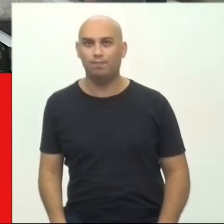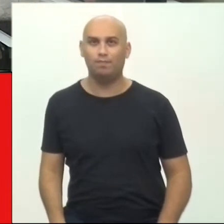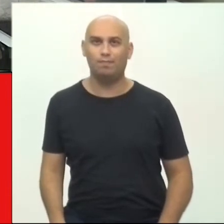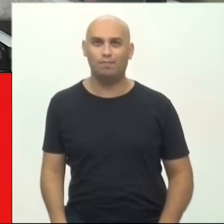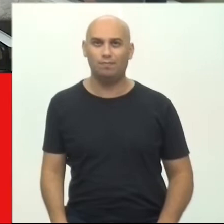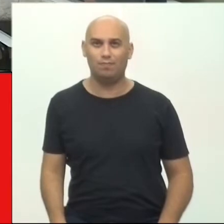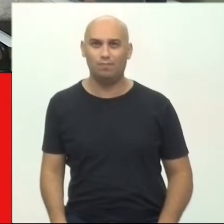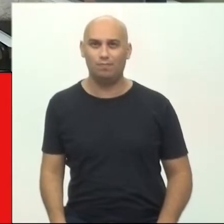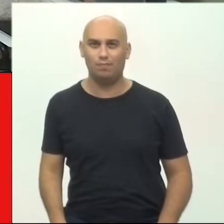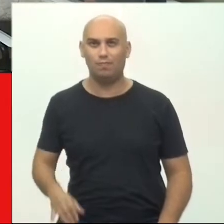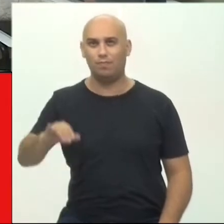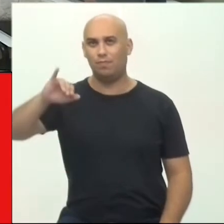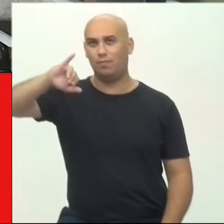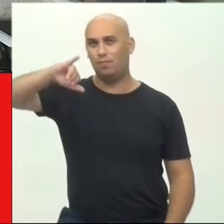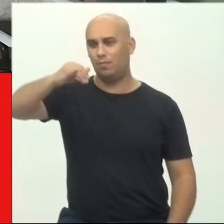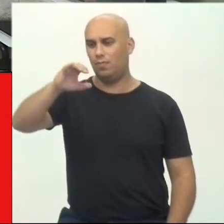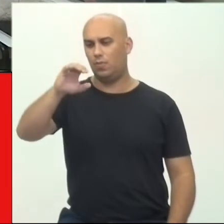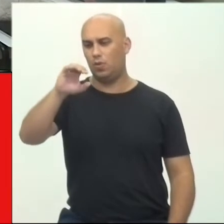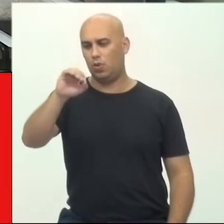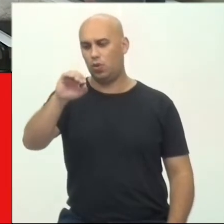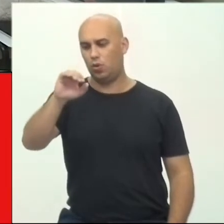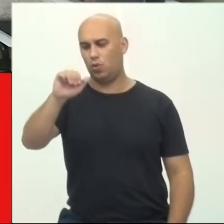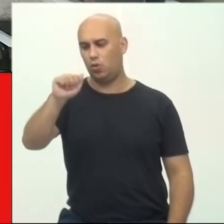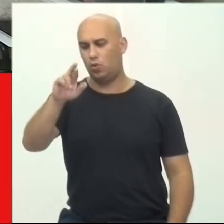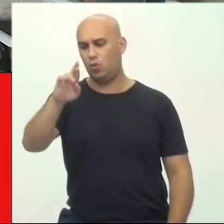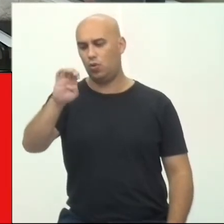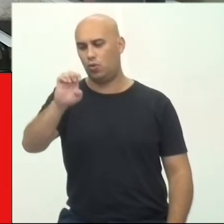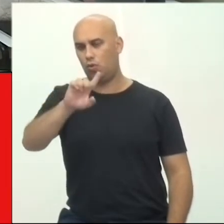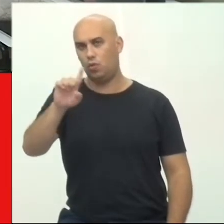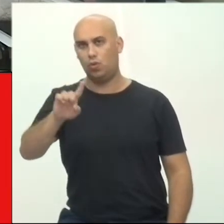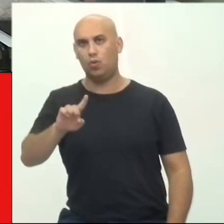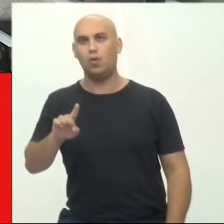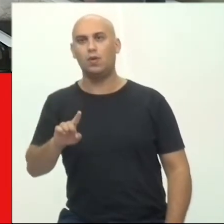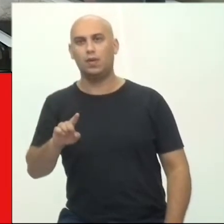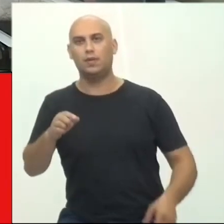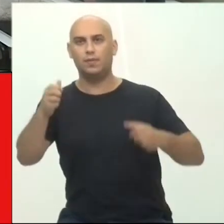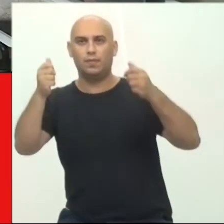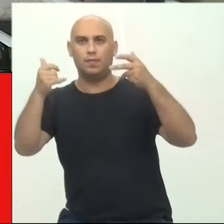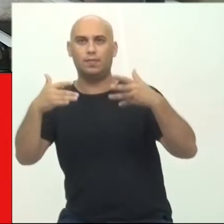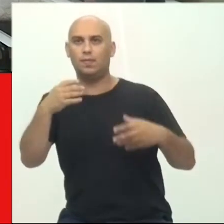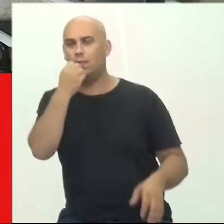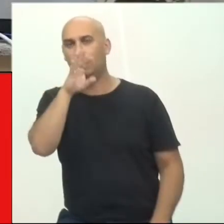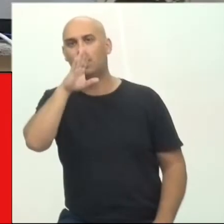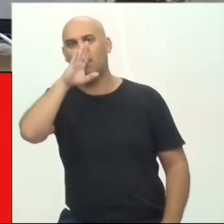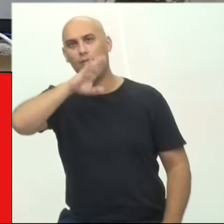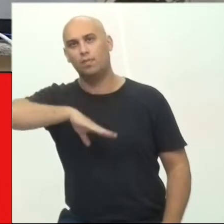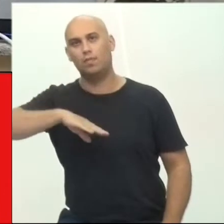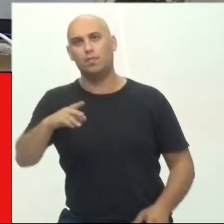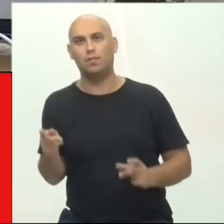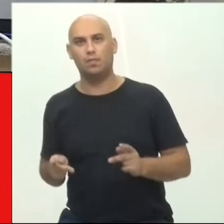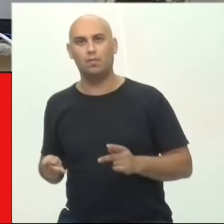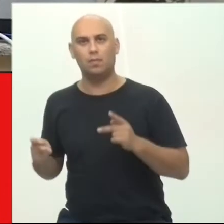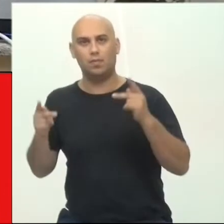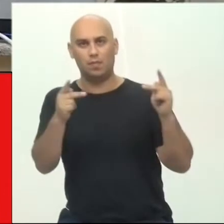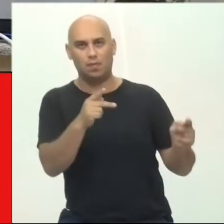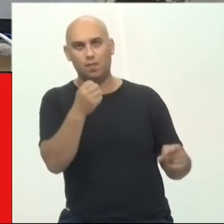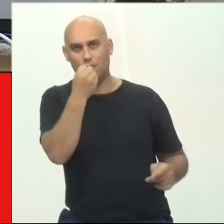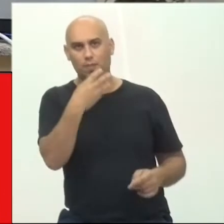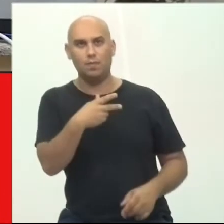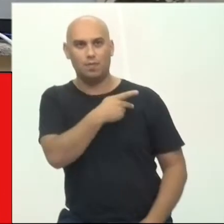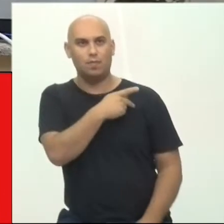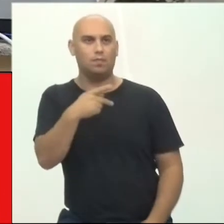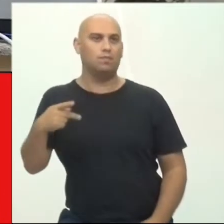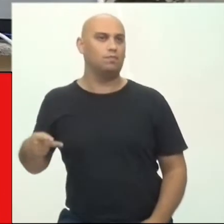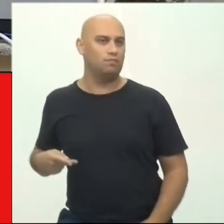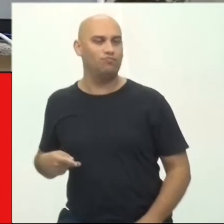vereador Juarez, depois a palavra para o vereador Amaral. Boa tarde às nossas convidadas, boa tarde, senhor presidente, aos